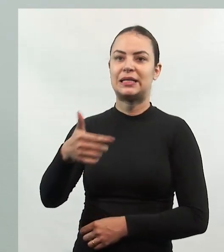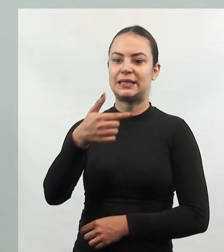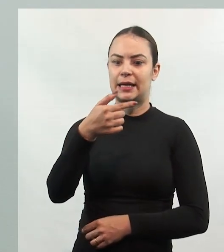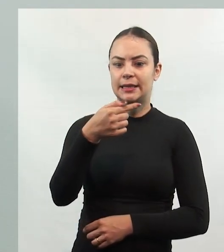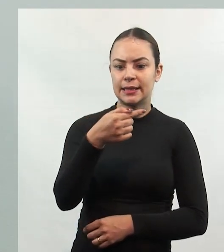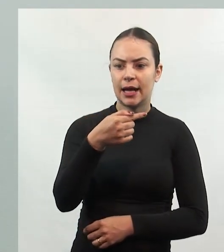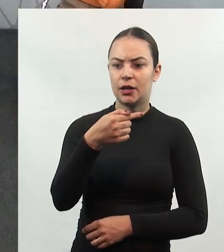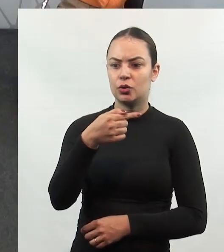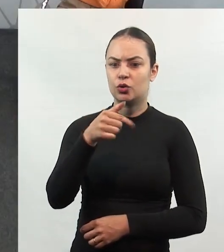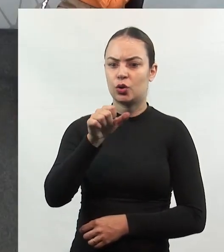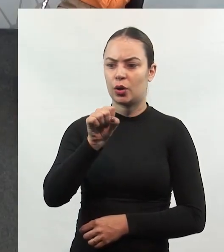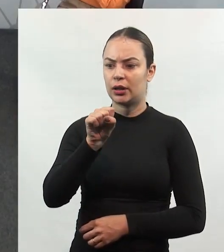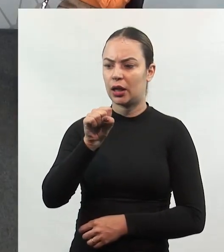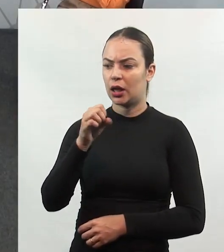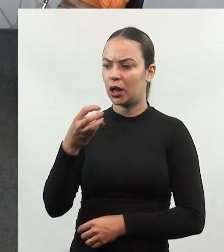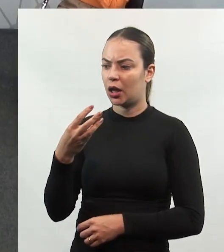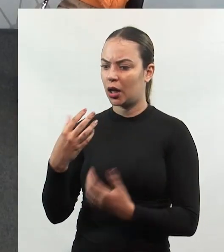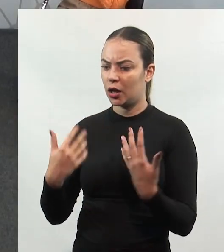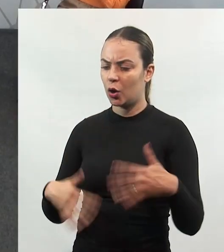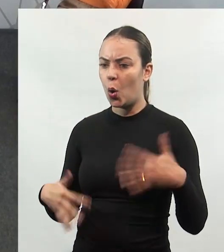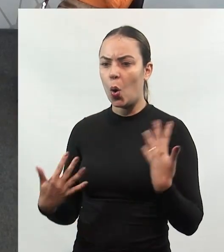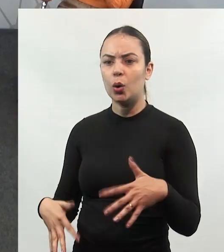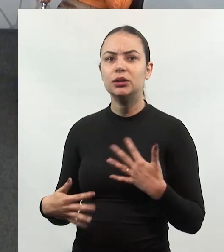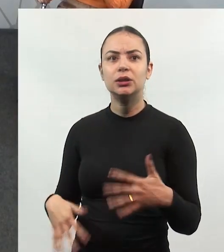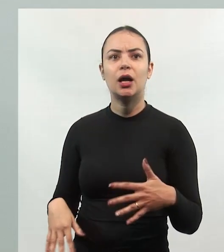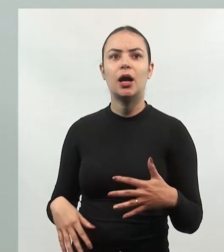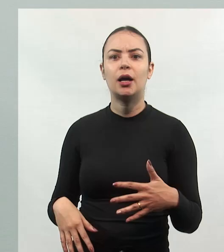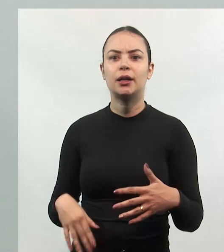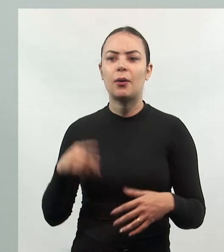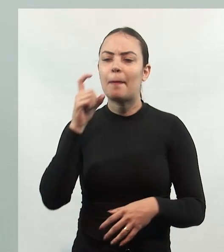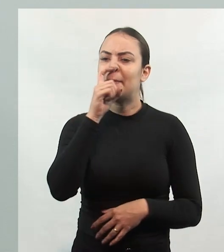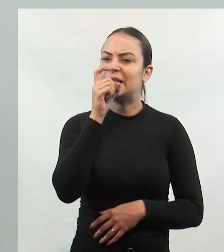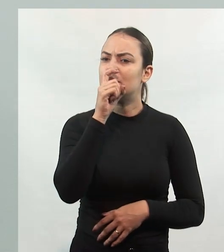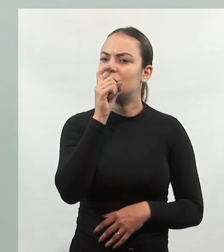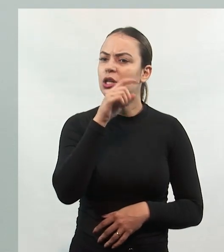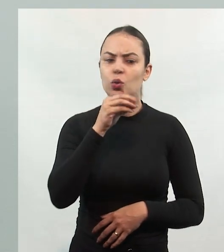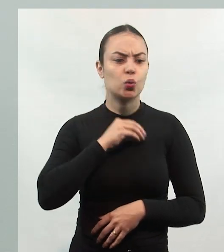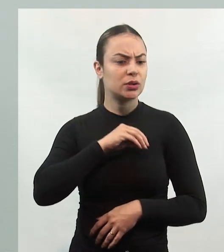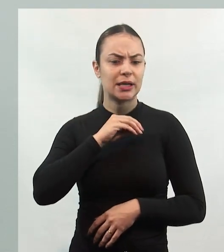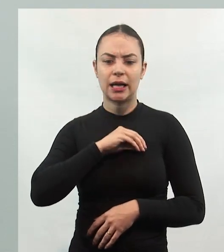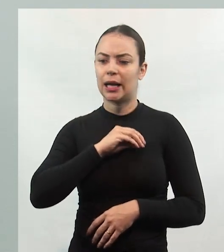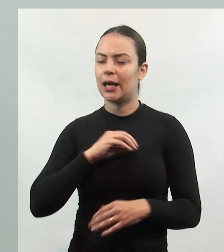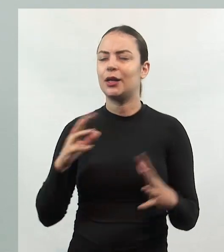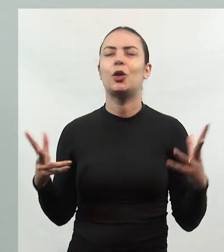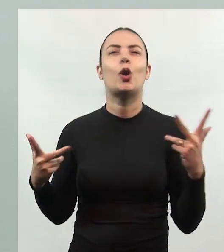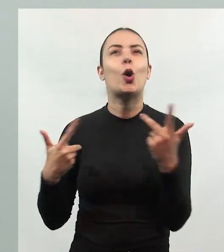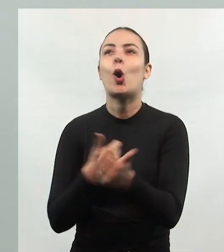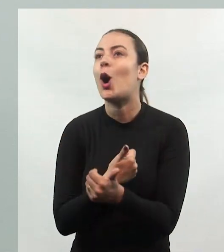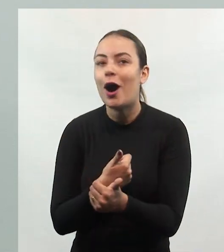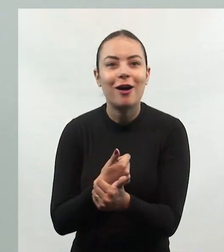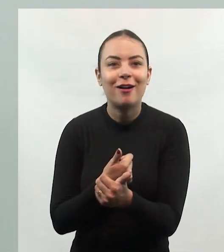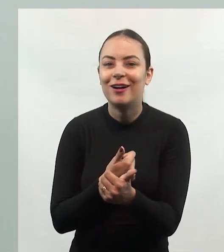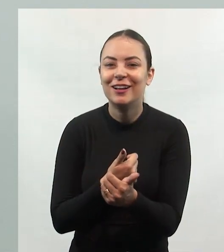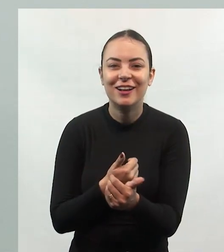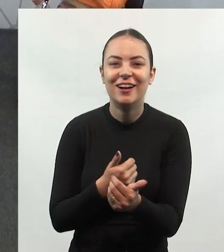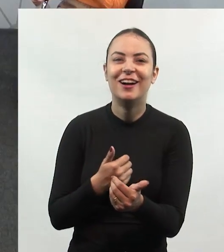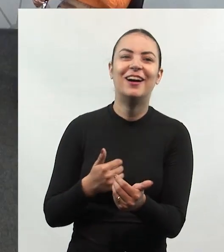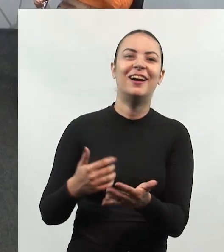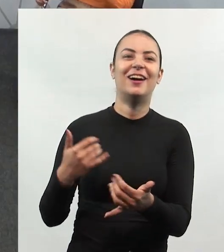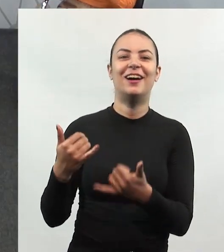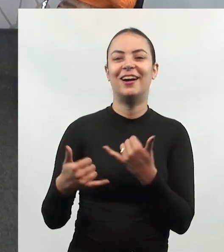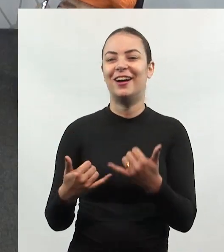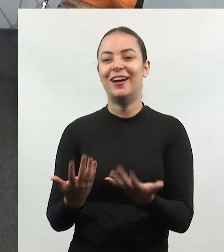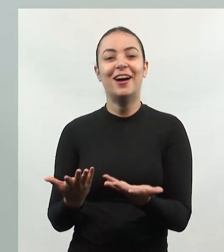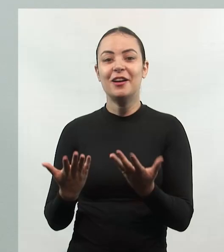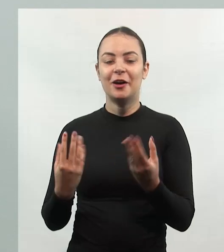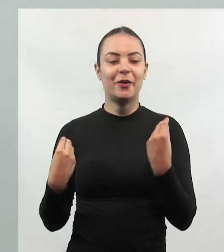287. Quando chegou no final do mês, o salário eu fui buscar era 736, lá no Banco do dinheiro. Brasil. Eu